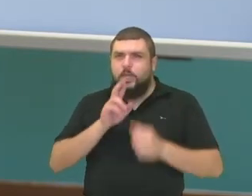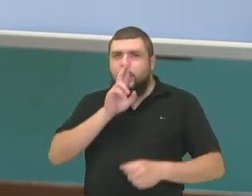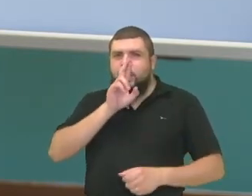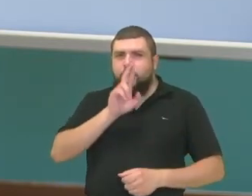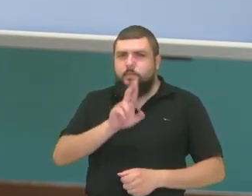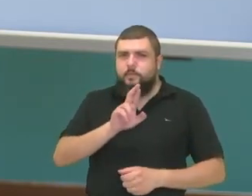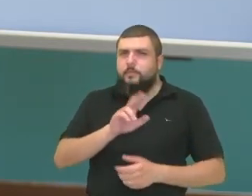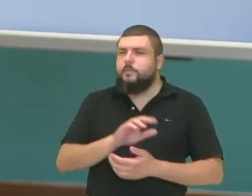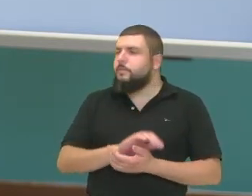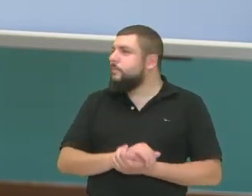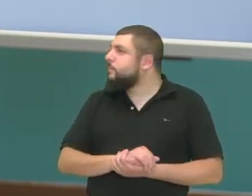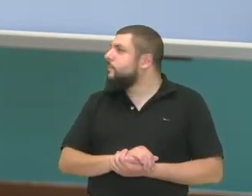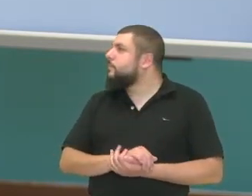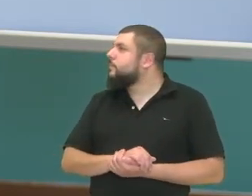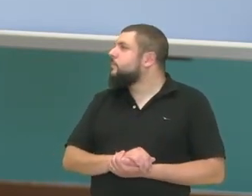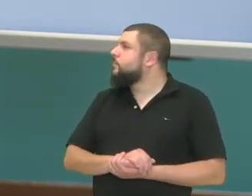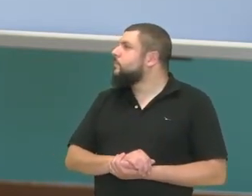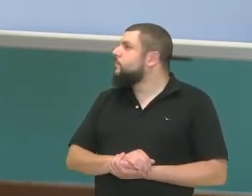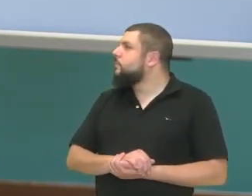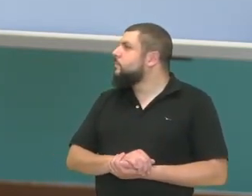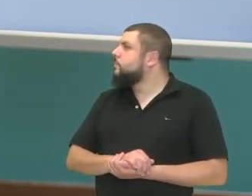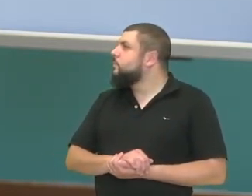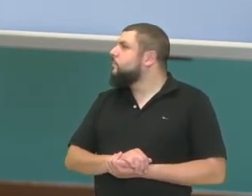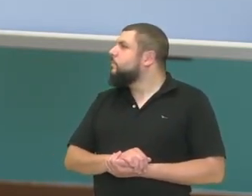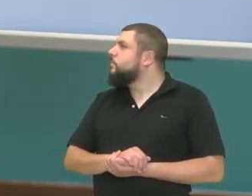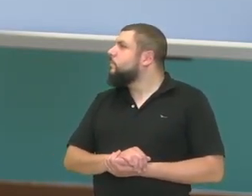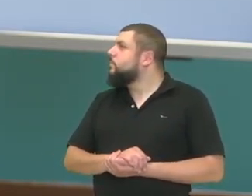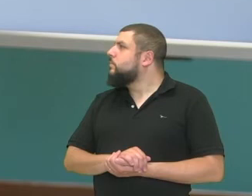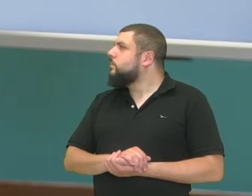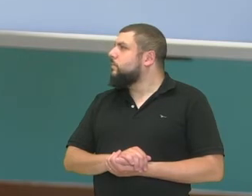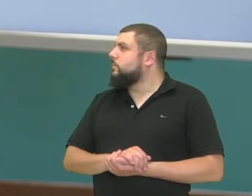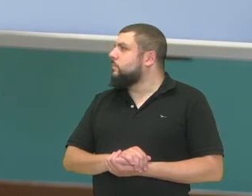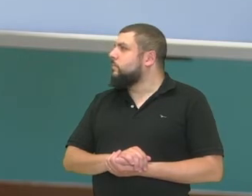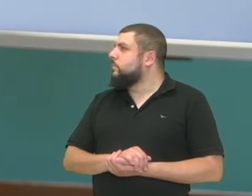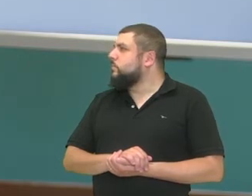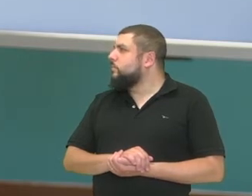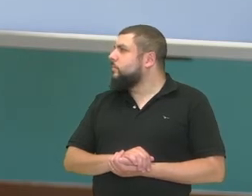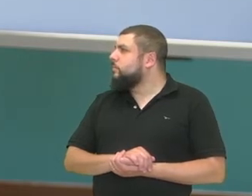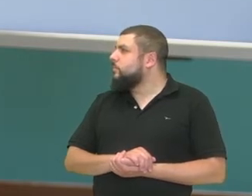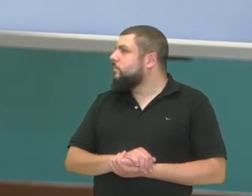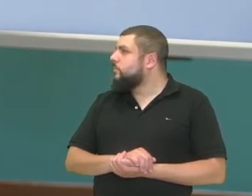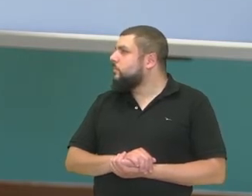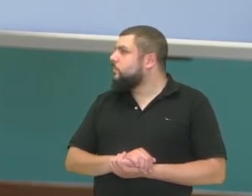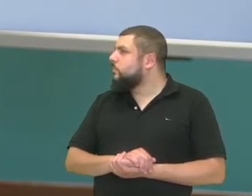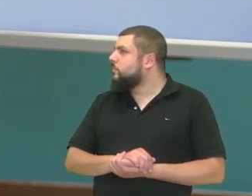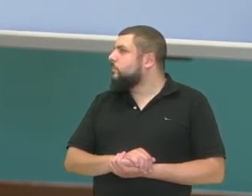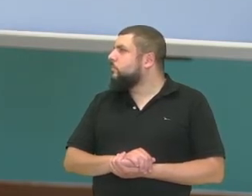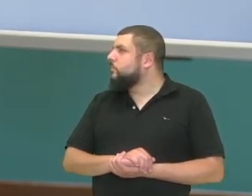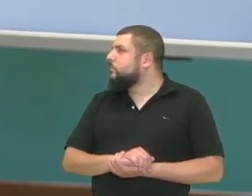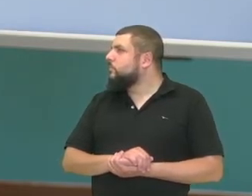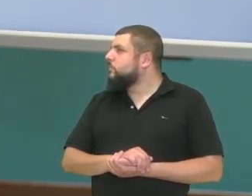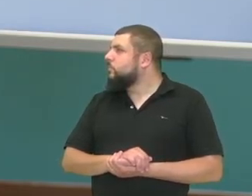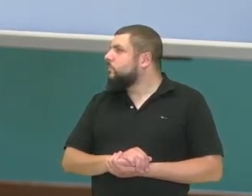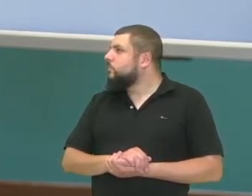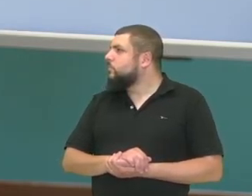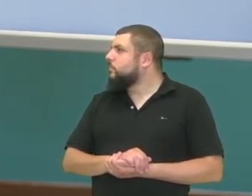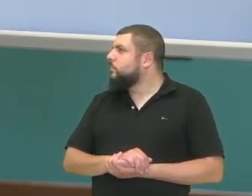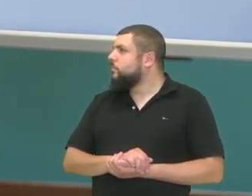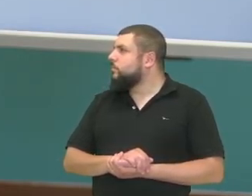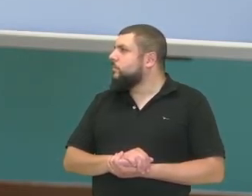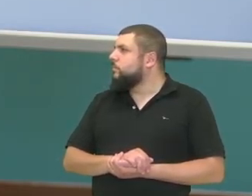O no final da cadeia. E aqui nós temos a butanona, tá? Então nós temos aqui o C dupla O entre 2